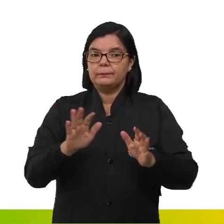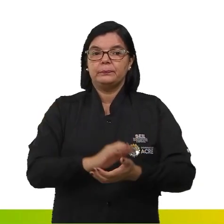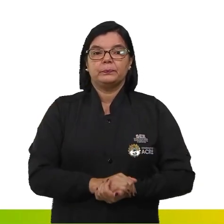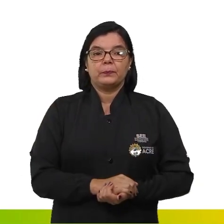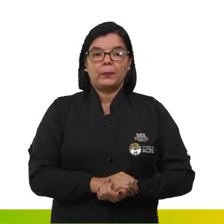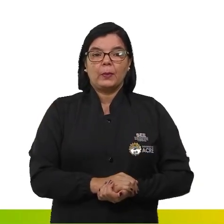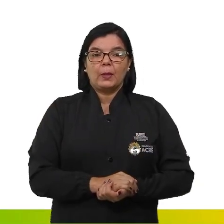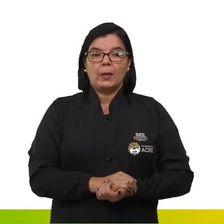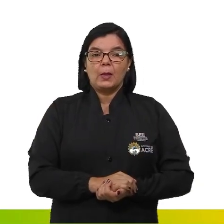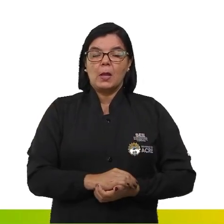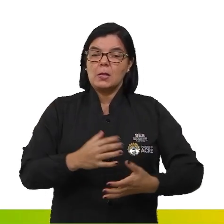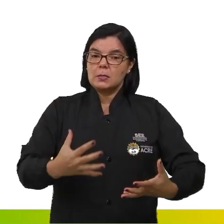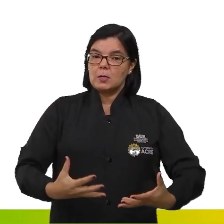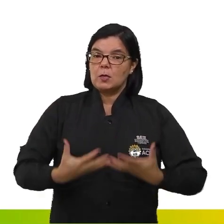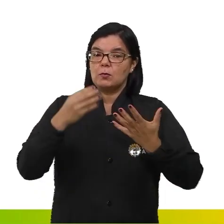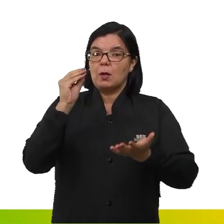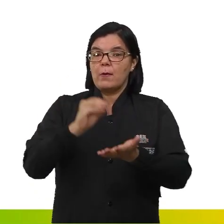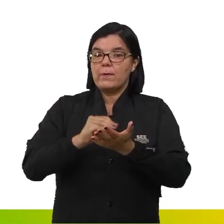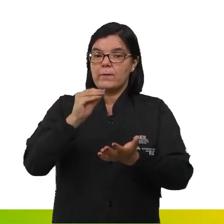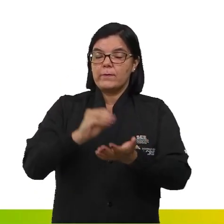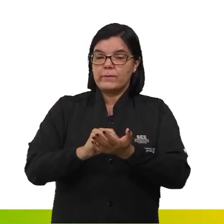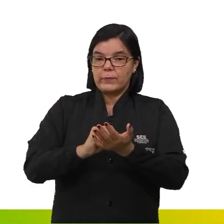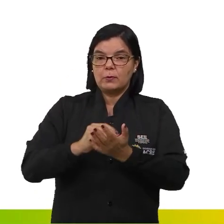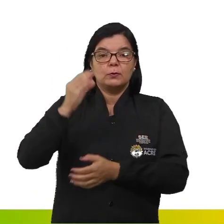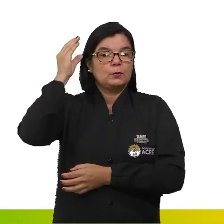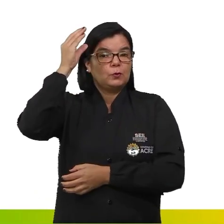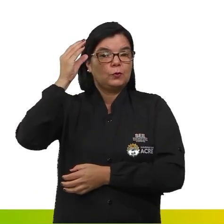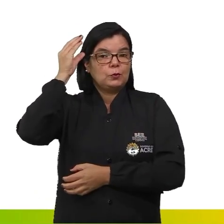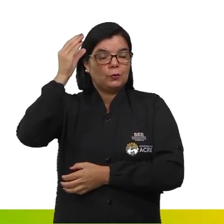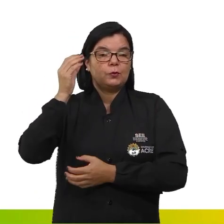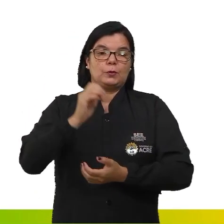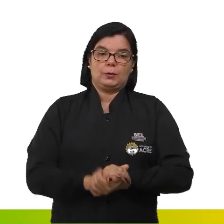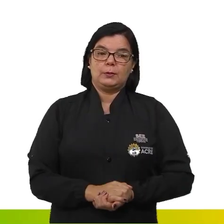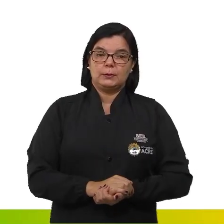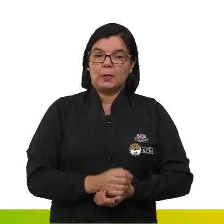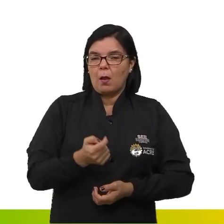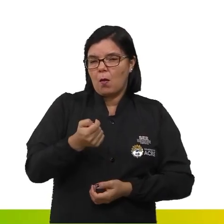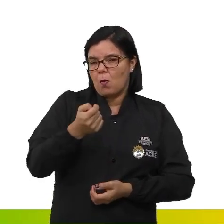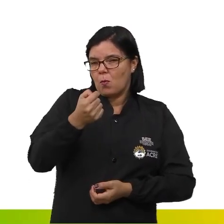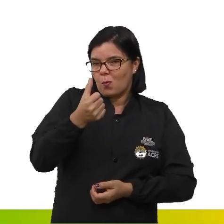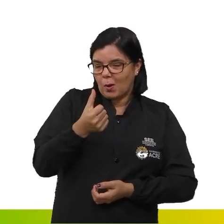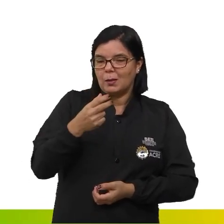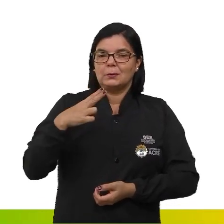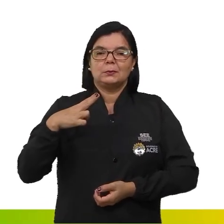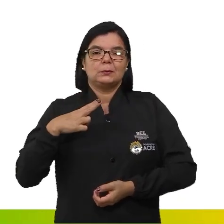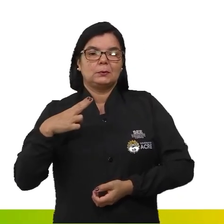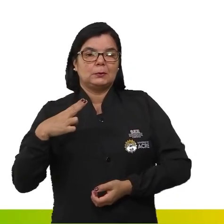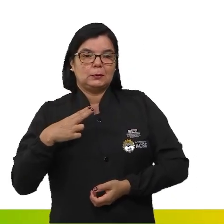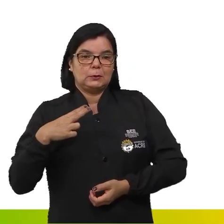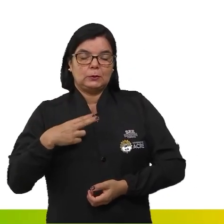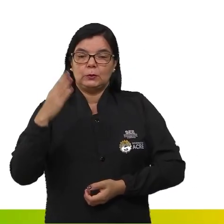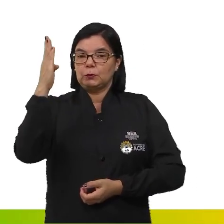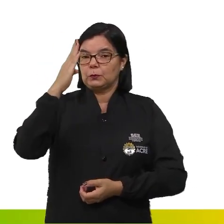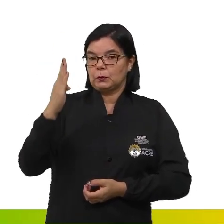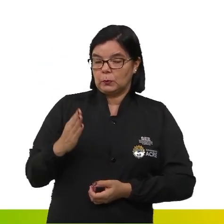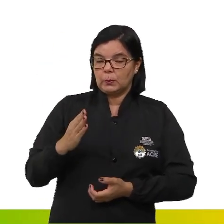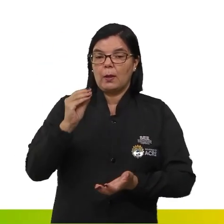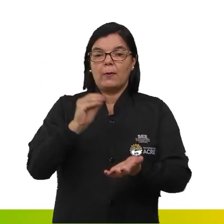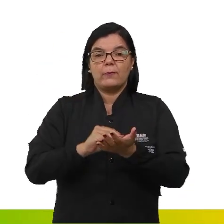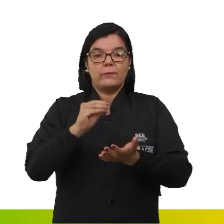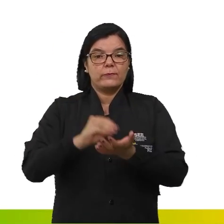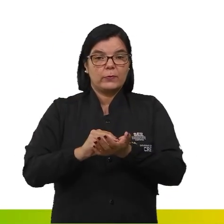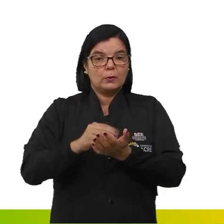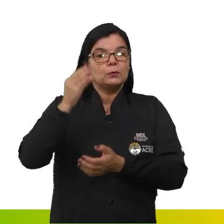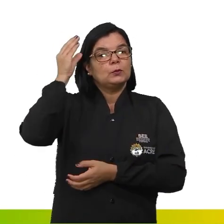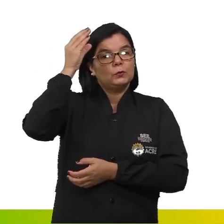e a outra coisa é a exaltação da ignorância. Isso aqui é quase que uma particularidade do Brasil. A ignorância a gente